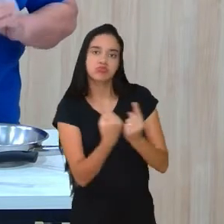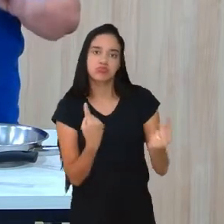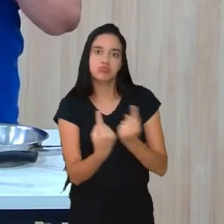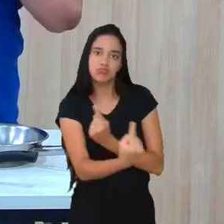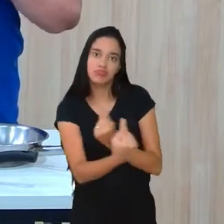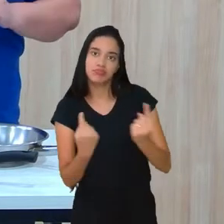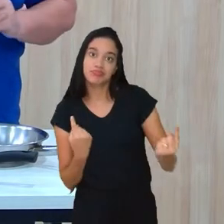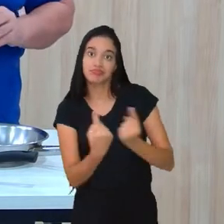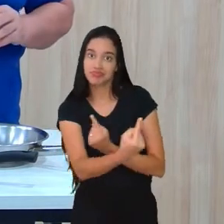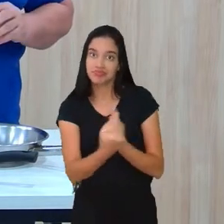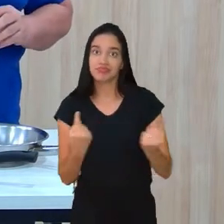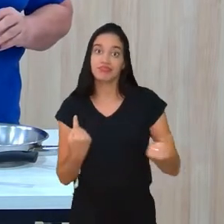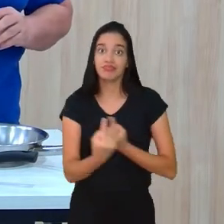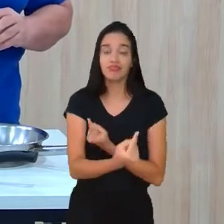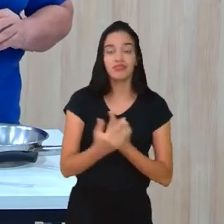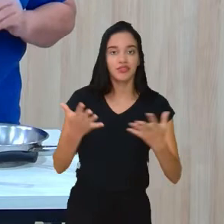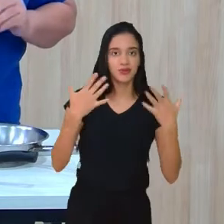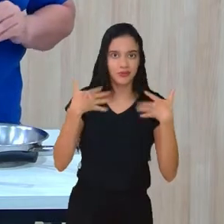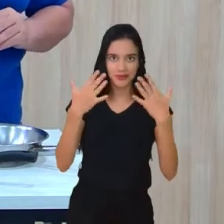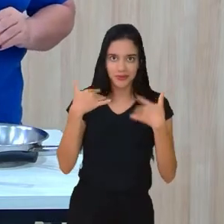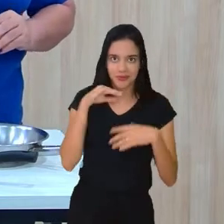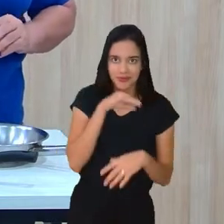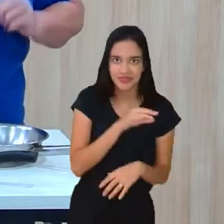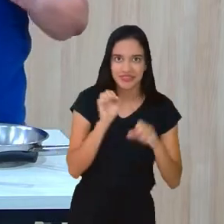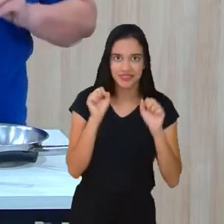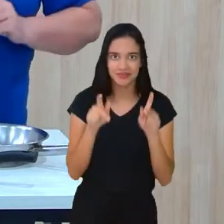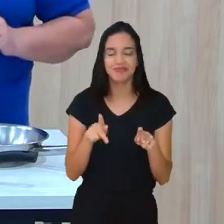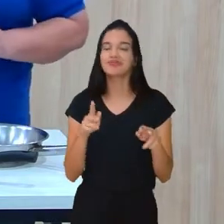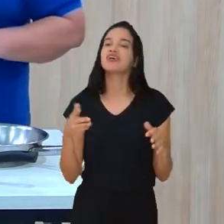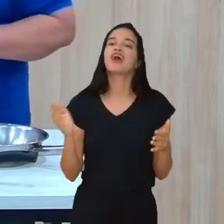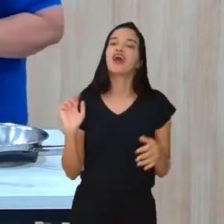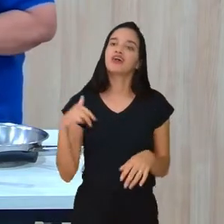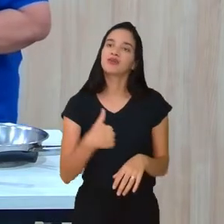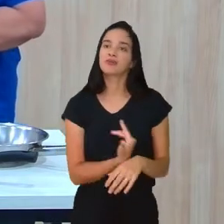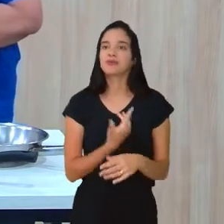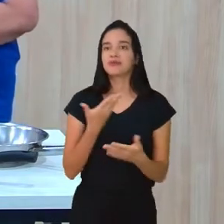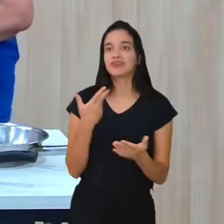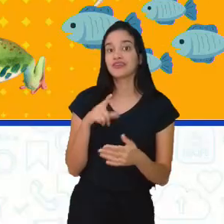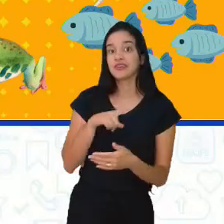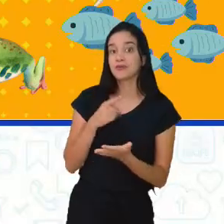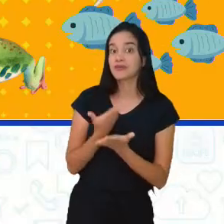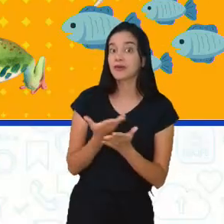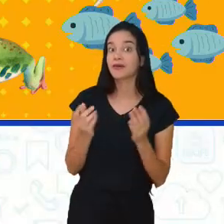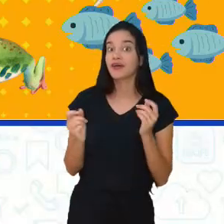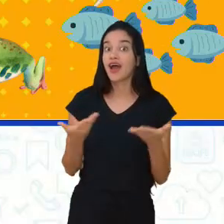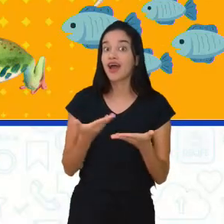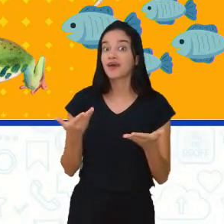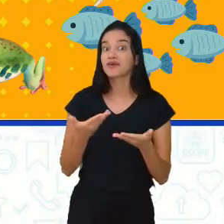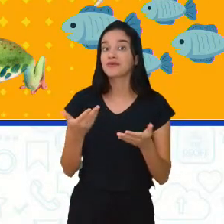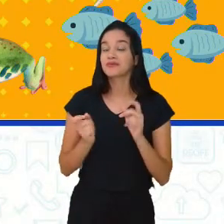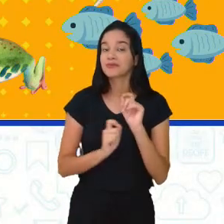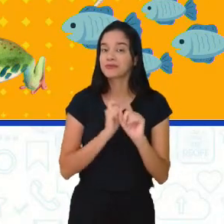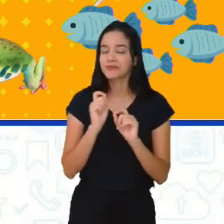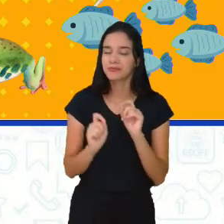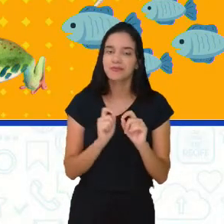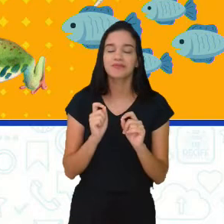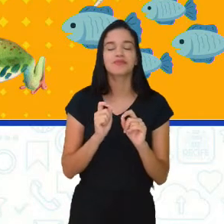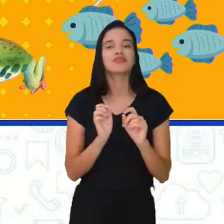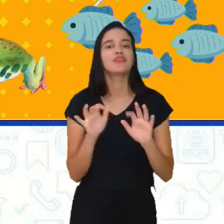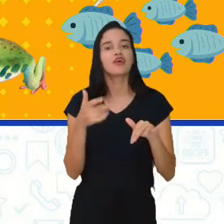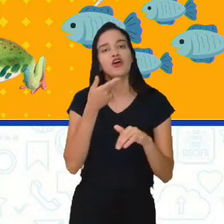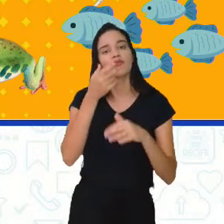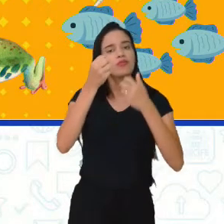temperatura, esse transitar aí do calor, ok? E o que é que nós temos agora? Para a gente falar